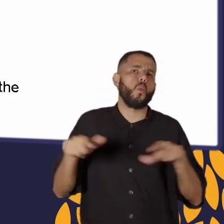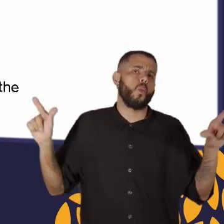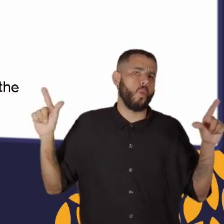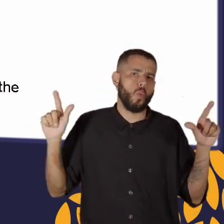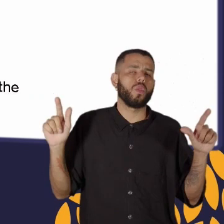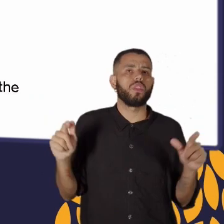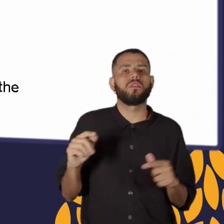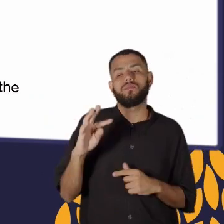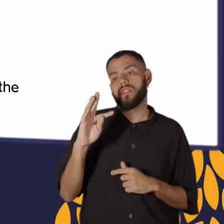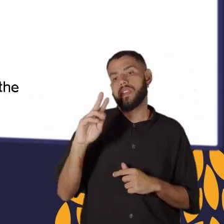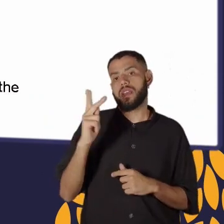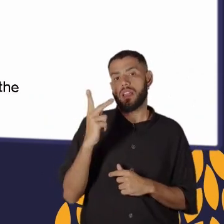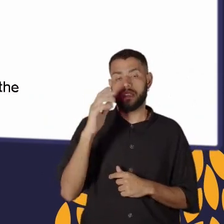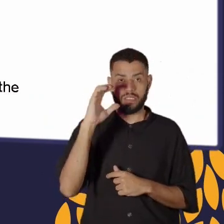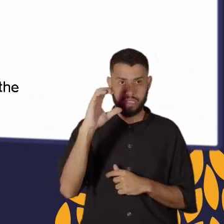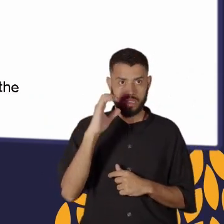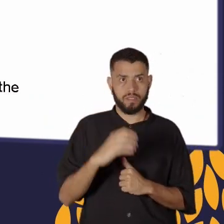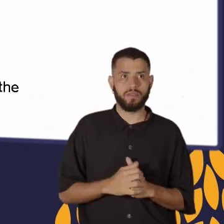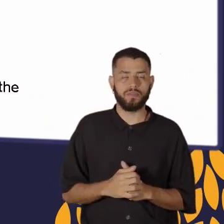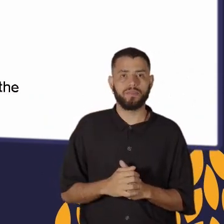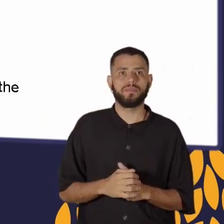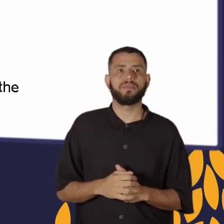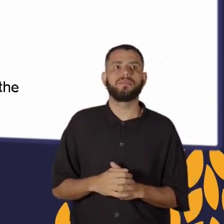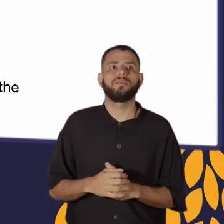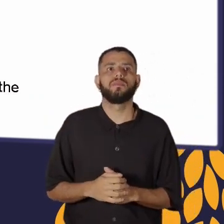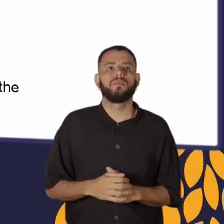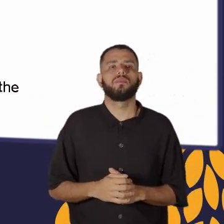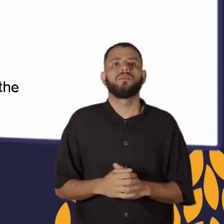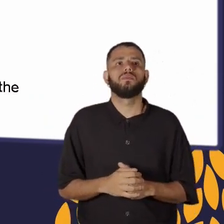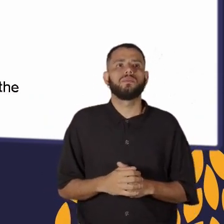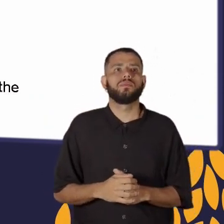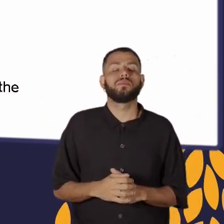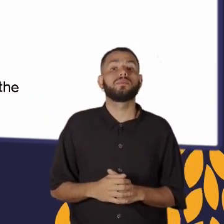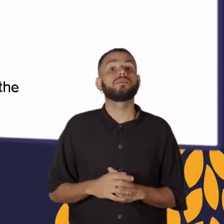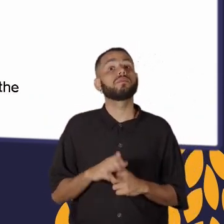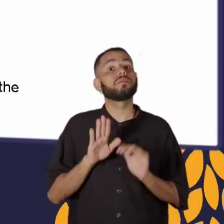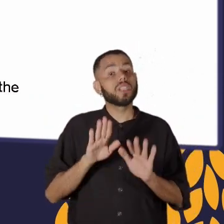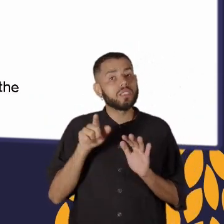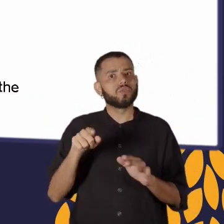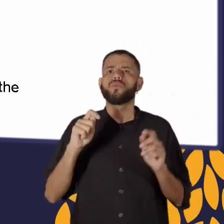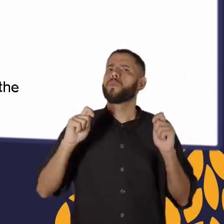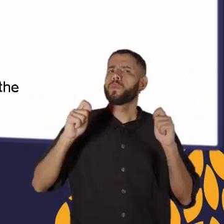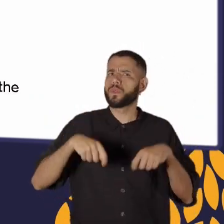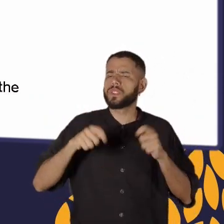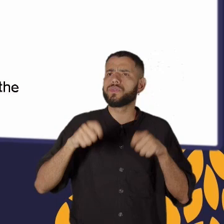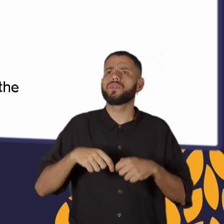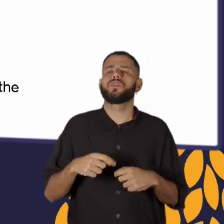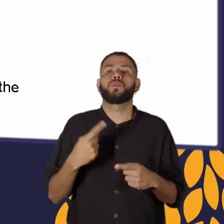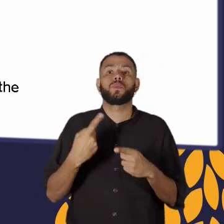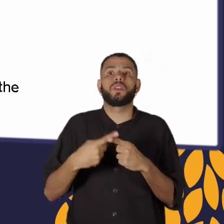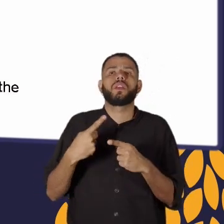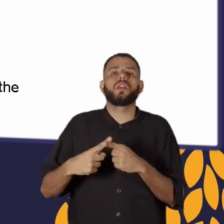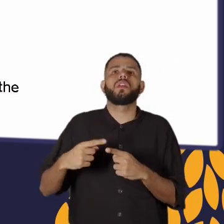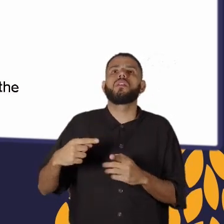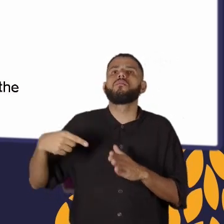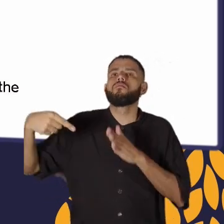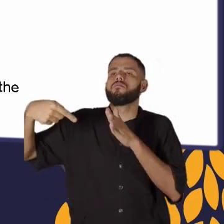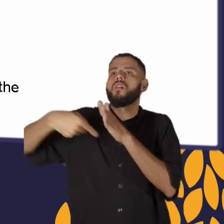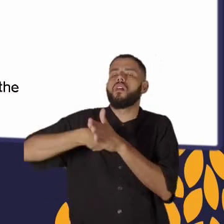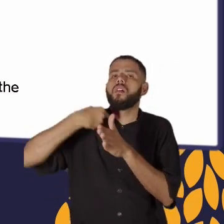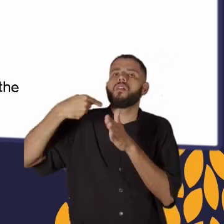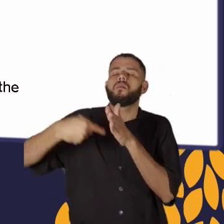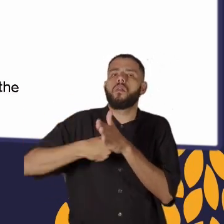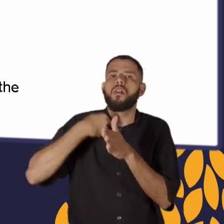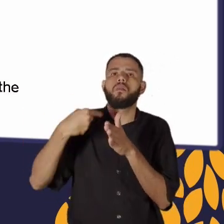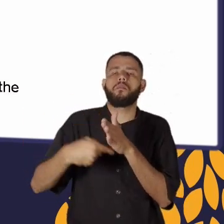de THC. Foi o que foi possível, né, porque assim, eu fui muito questionada, e é muito interessante para a gente